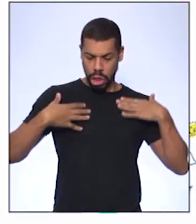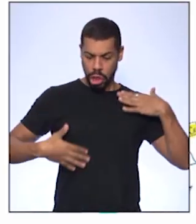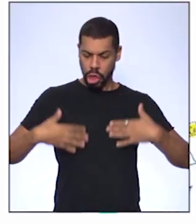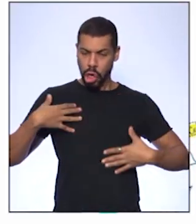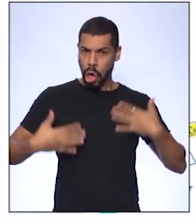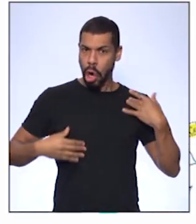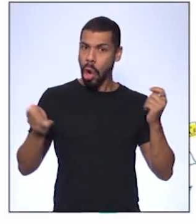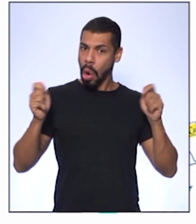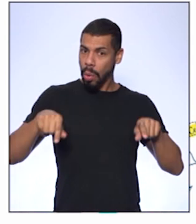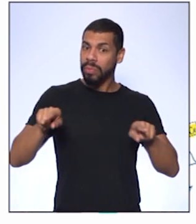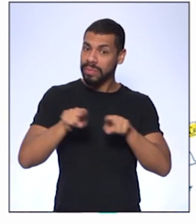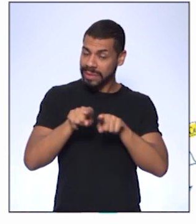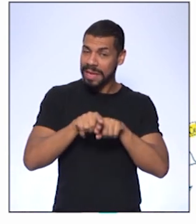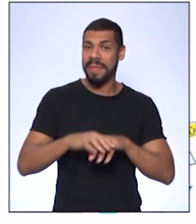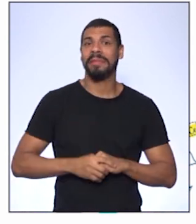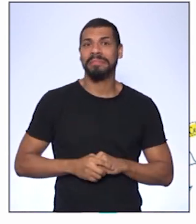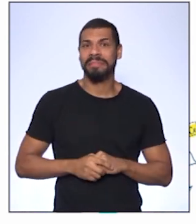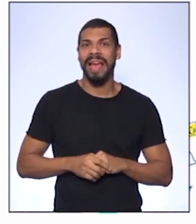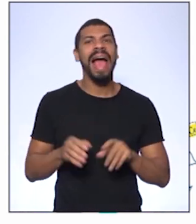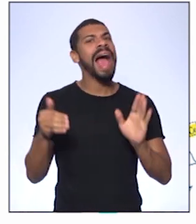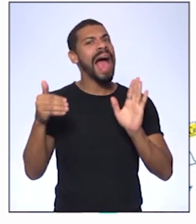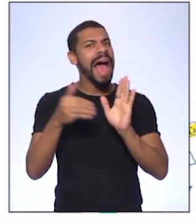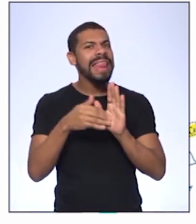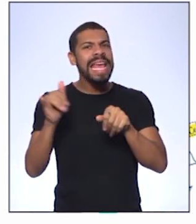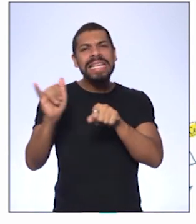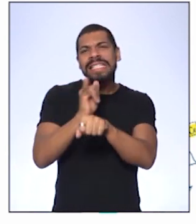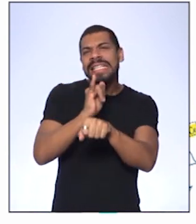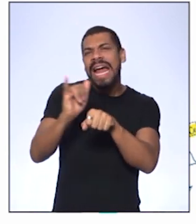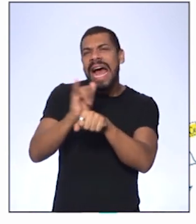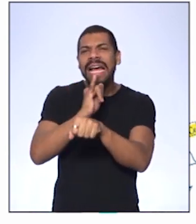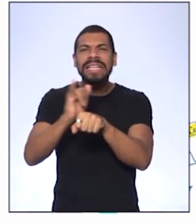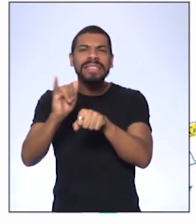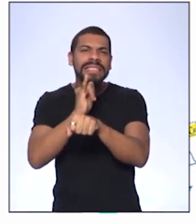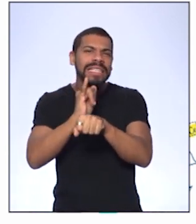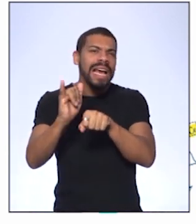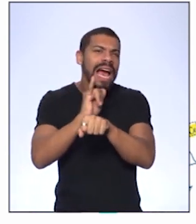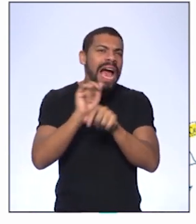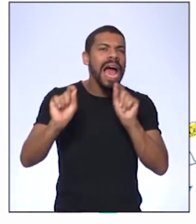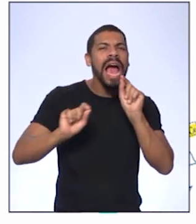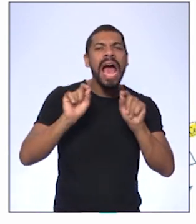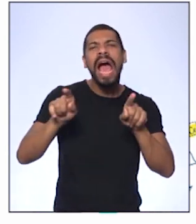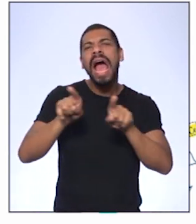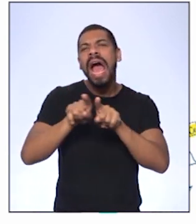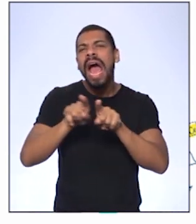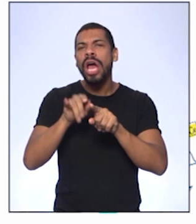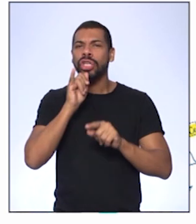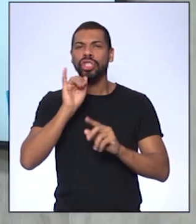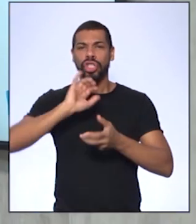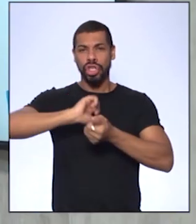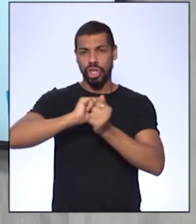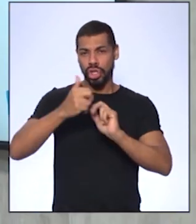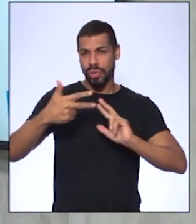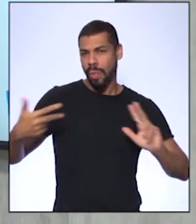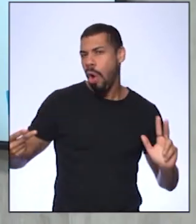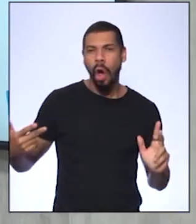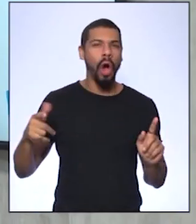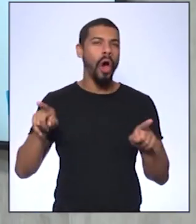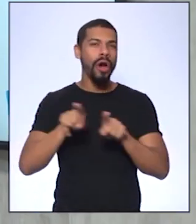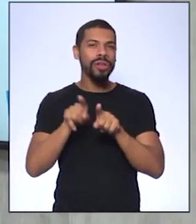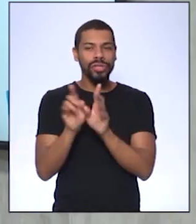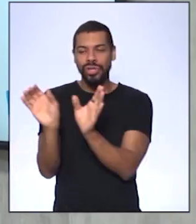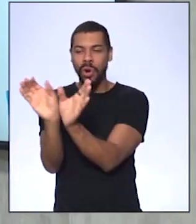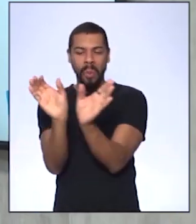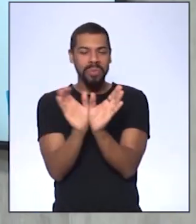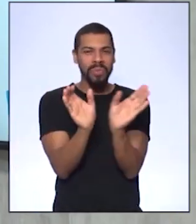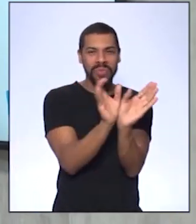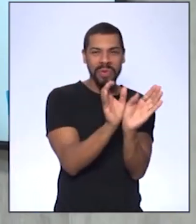questões associadas inclusive a essas estratégias de funcionamento de esportes, a ideia de